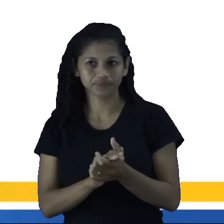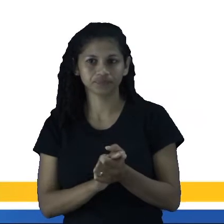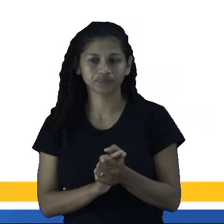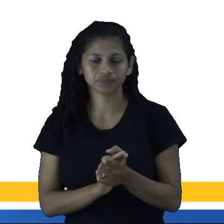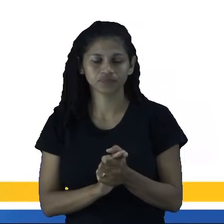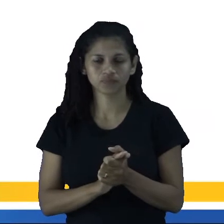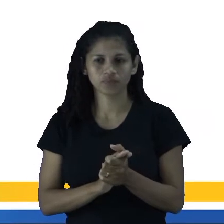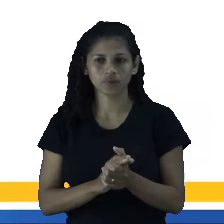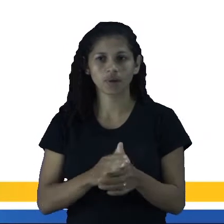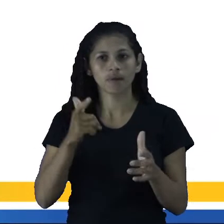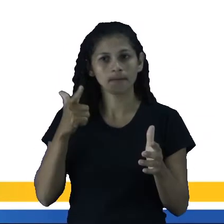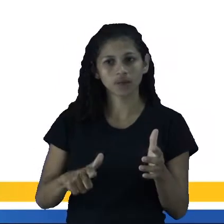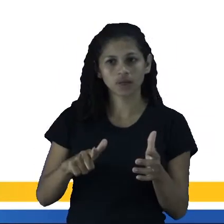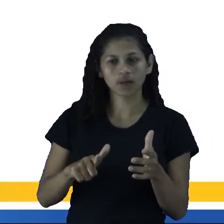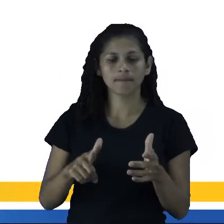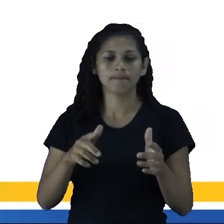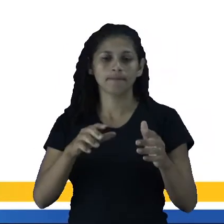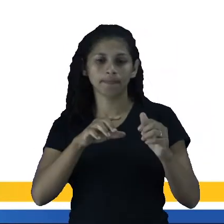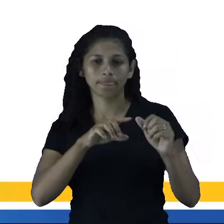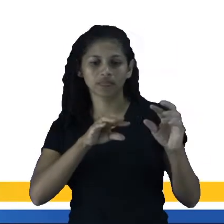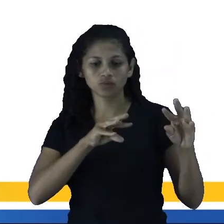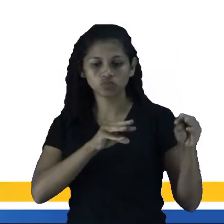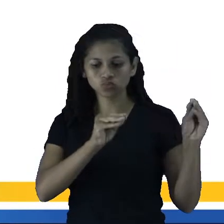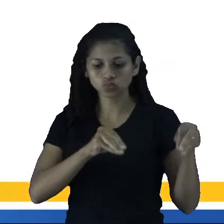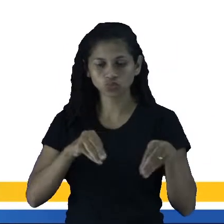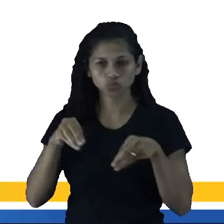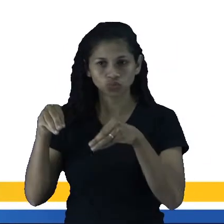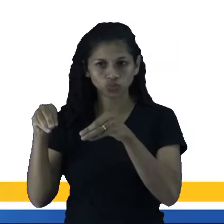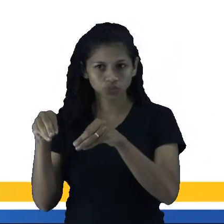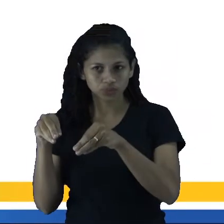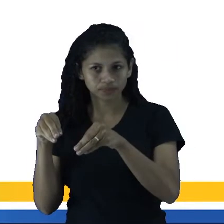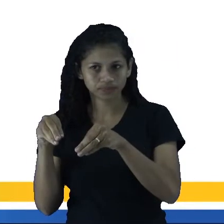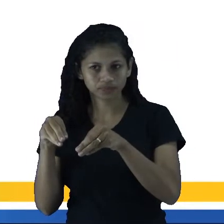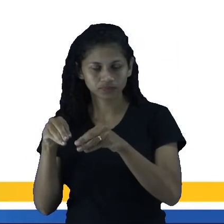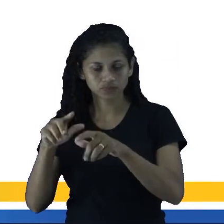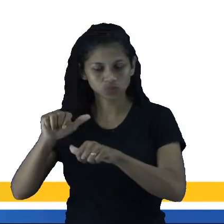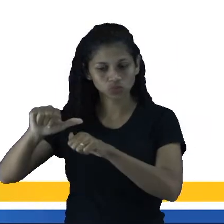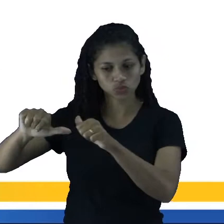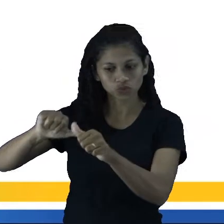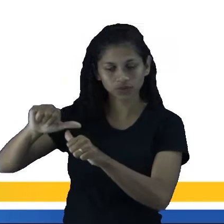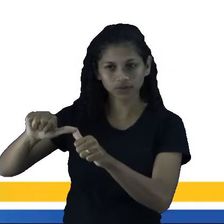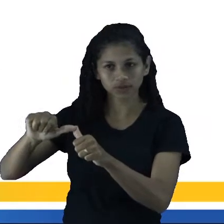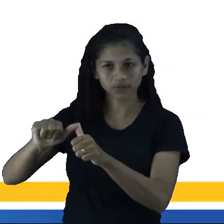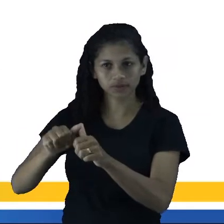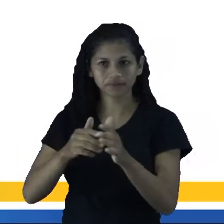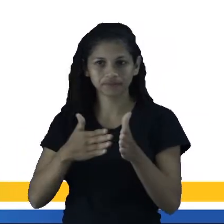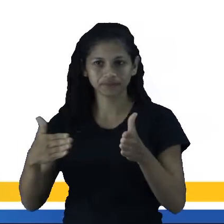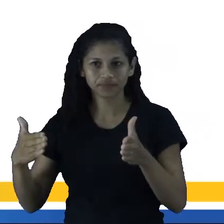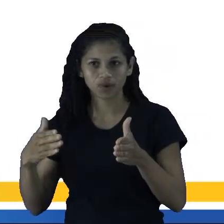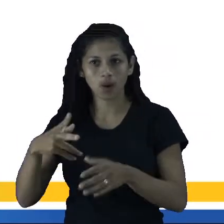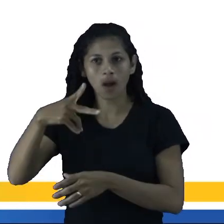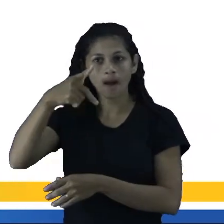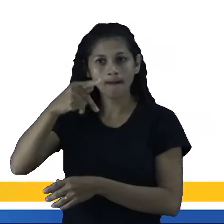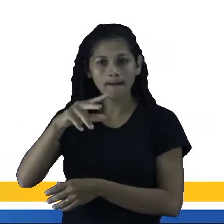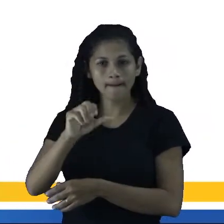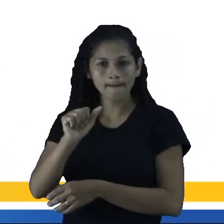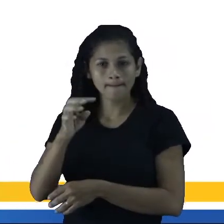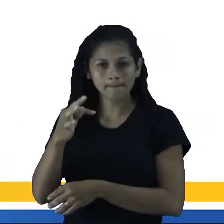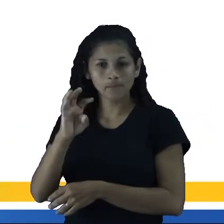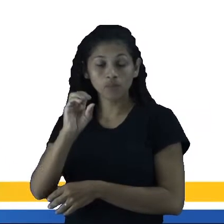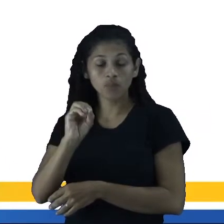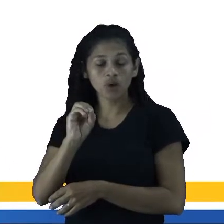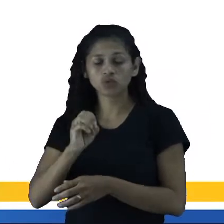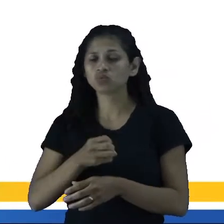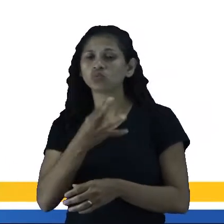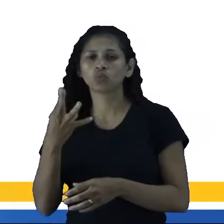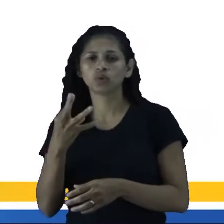comigo. Permutar é trocar de lugar os elementos entre si. Pato tem quantas letras? 4.